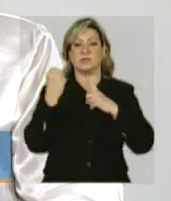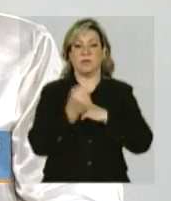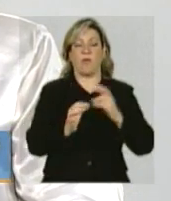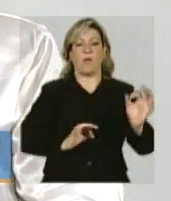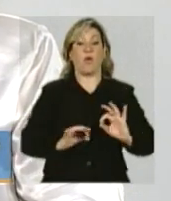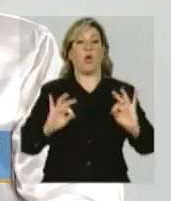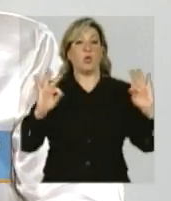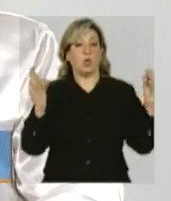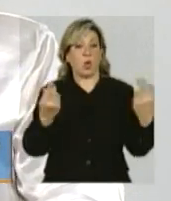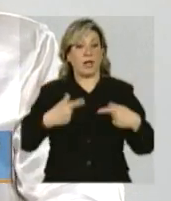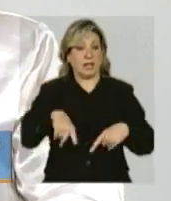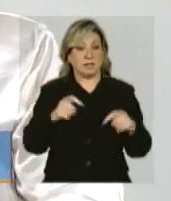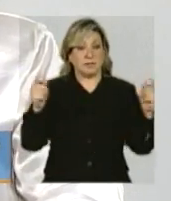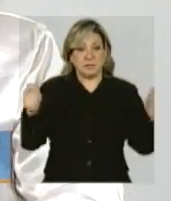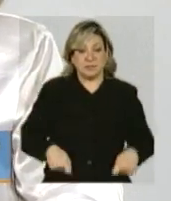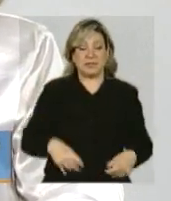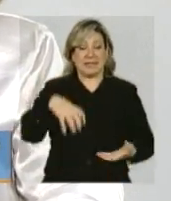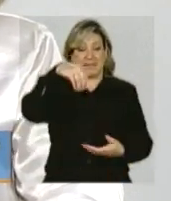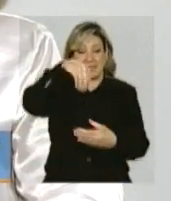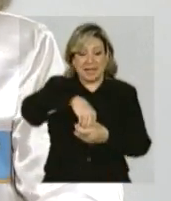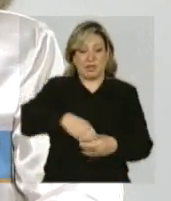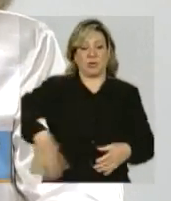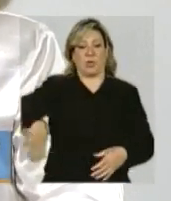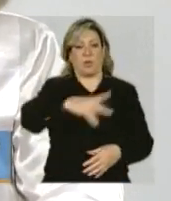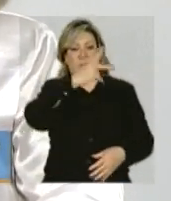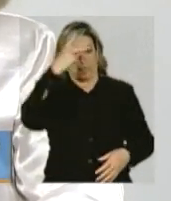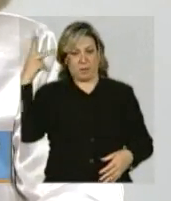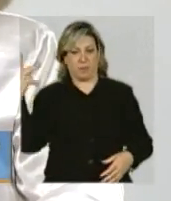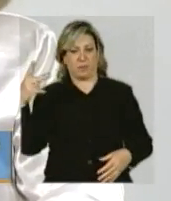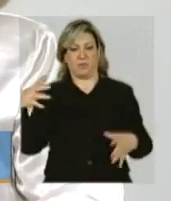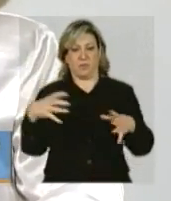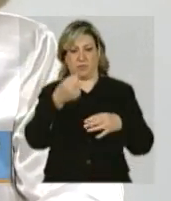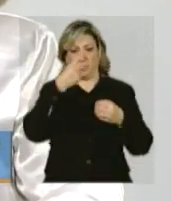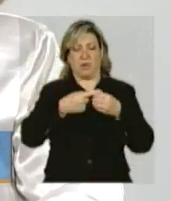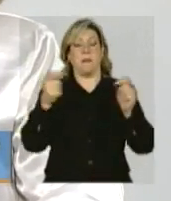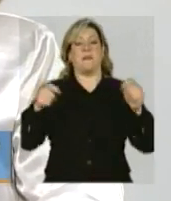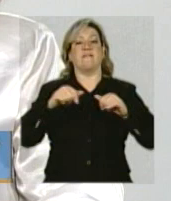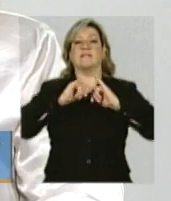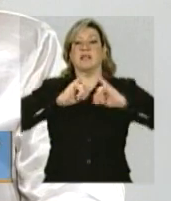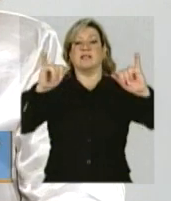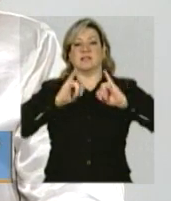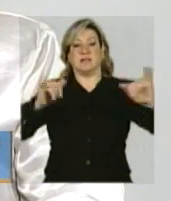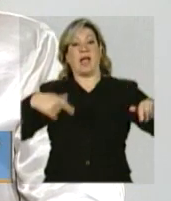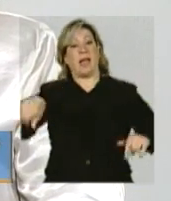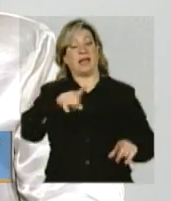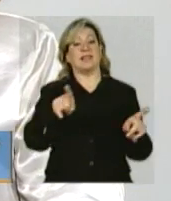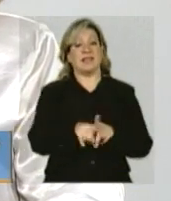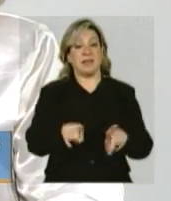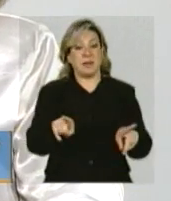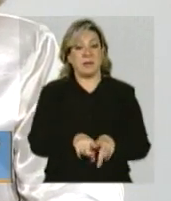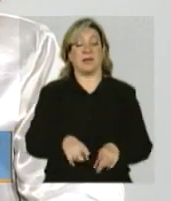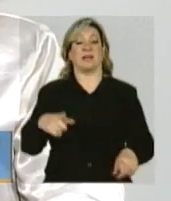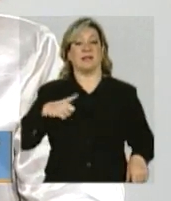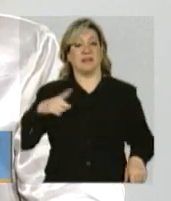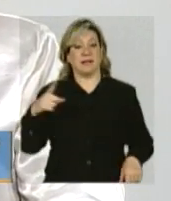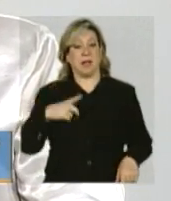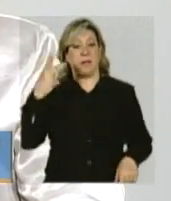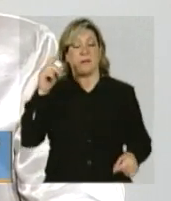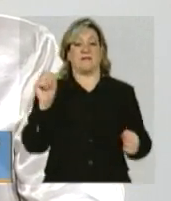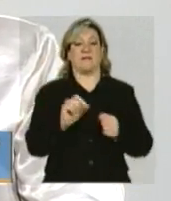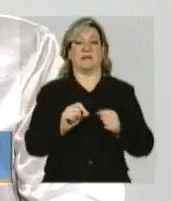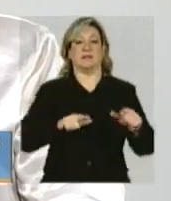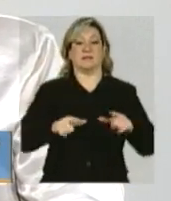sociais existentes na comunidade para que faça essa divulgação do cadastro e eles também mobilizem para ações